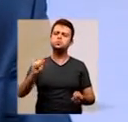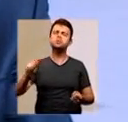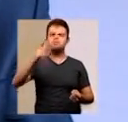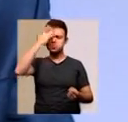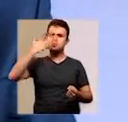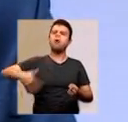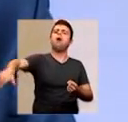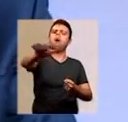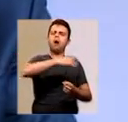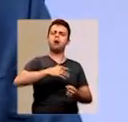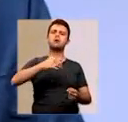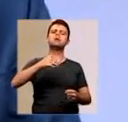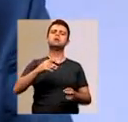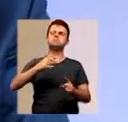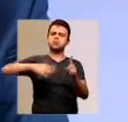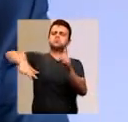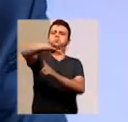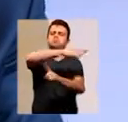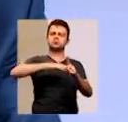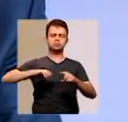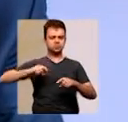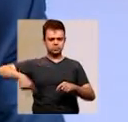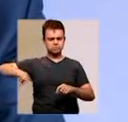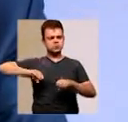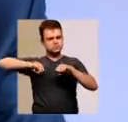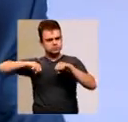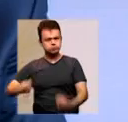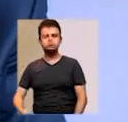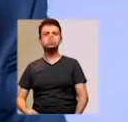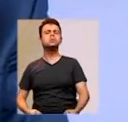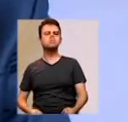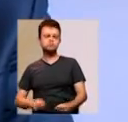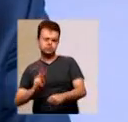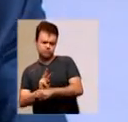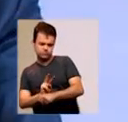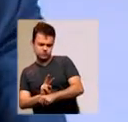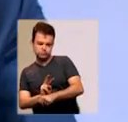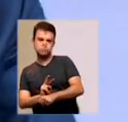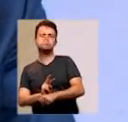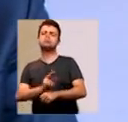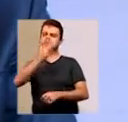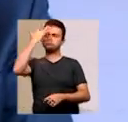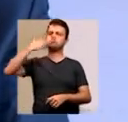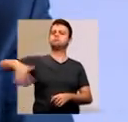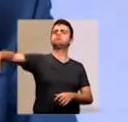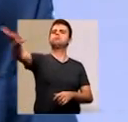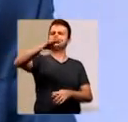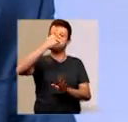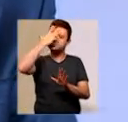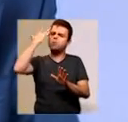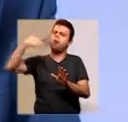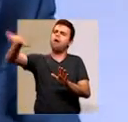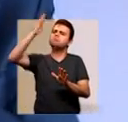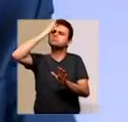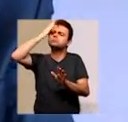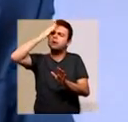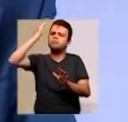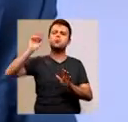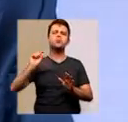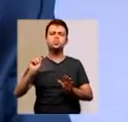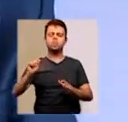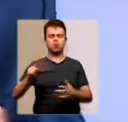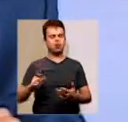da sociedade. Nós combatemos fortemente, todos nós, e todos que trabalham com os promotores aqui, com a justiça, sabem disso.